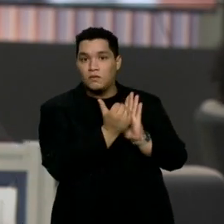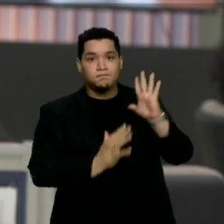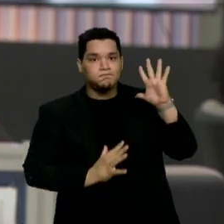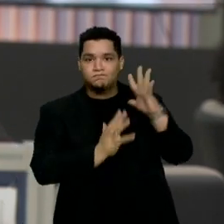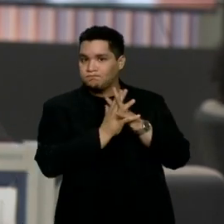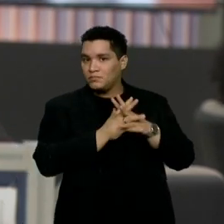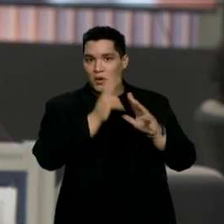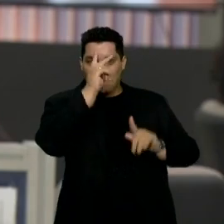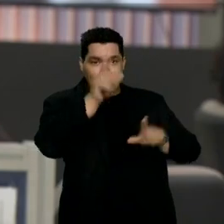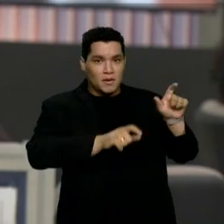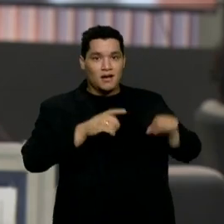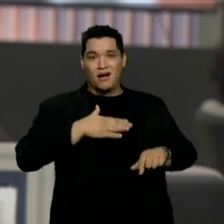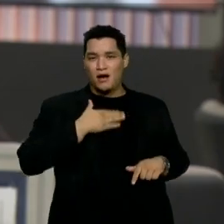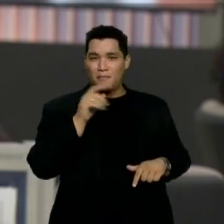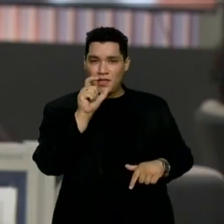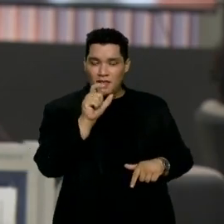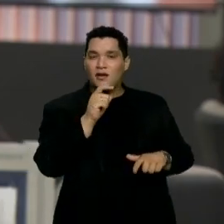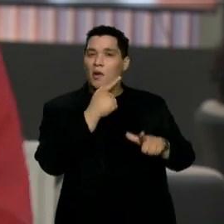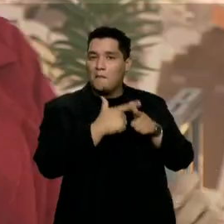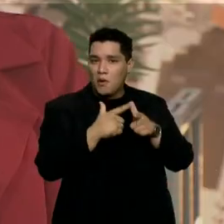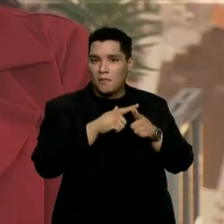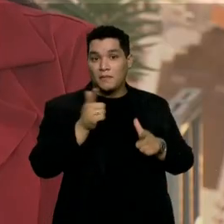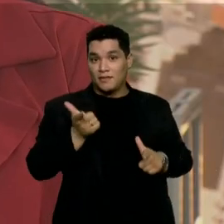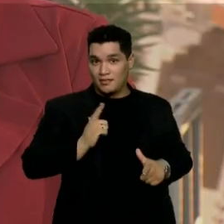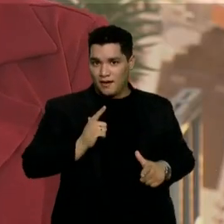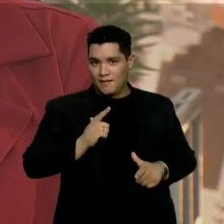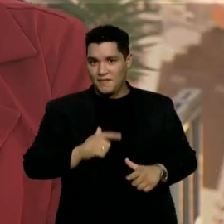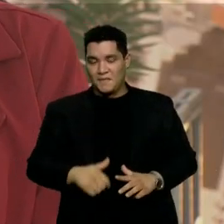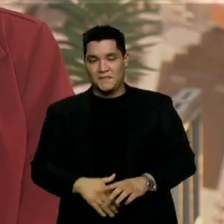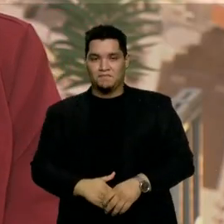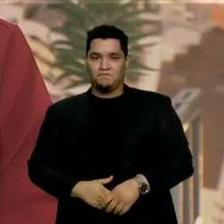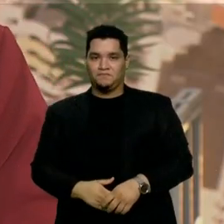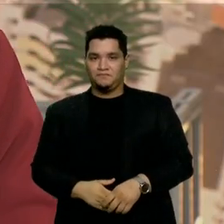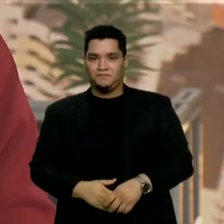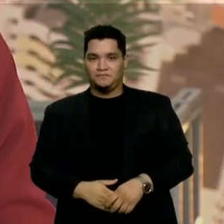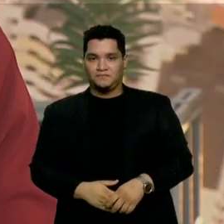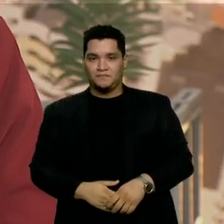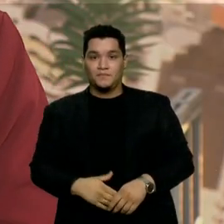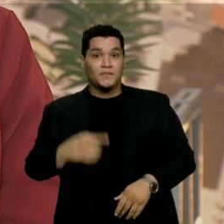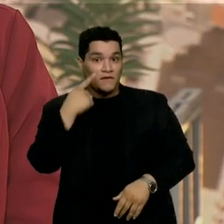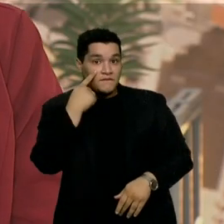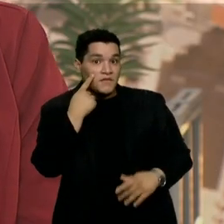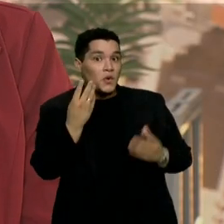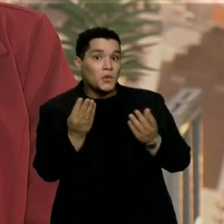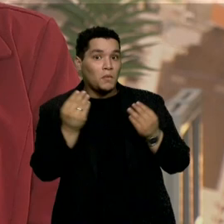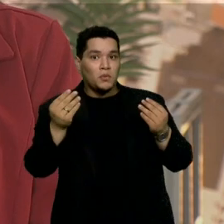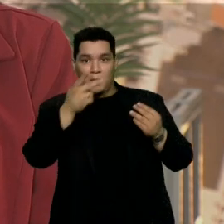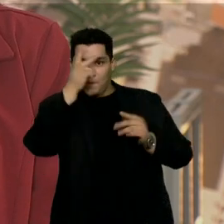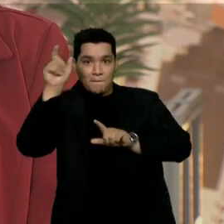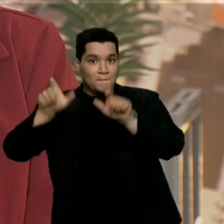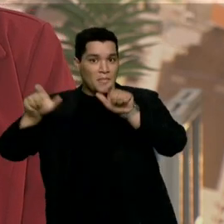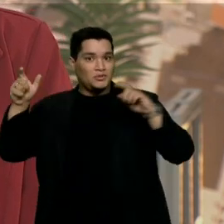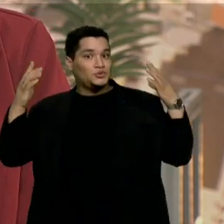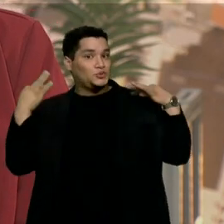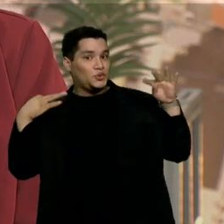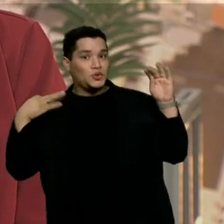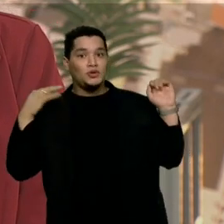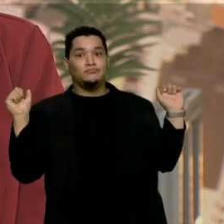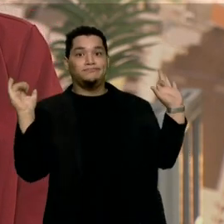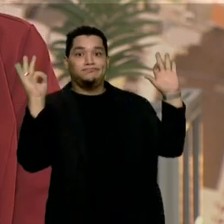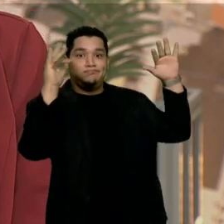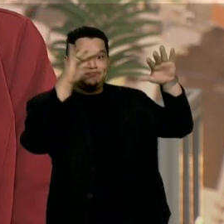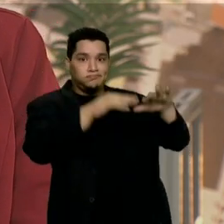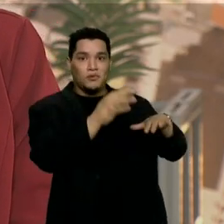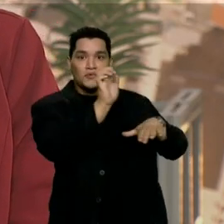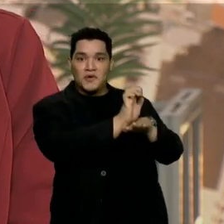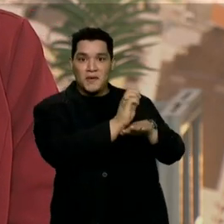restrições na carteira de habilitação e o movimento de turistas que aproveitam férias de julho para conhecer